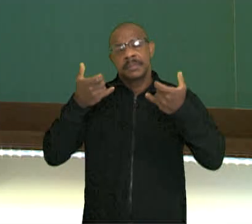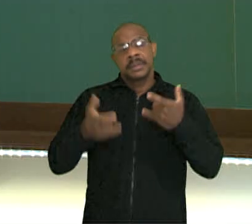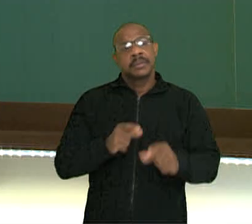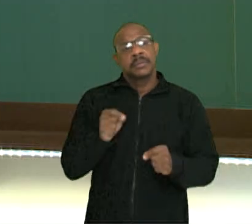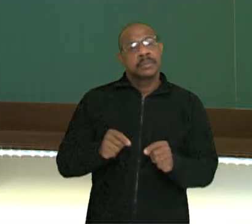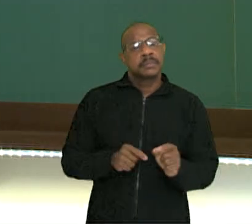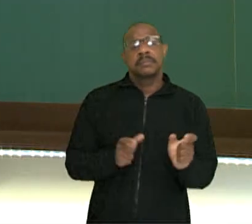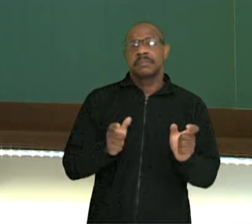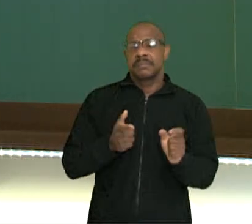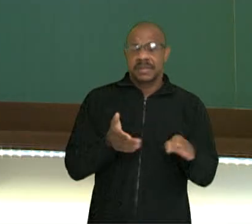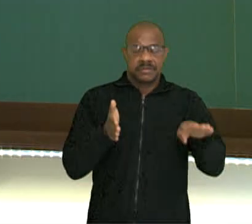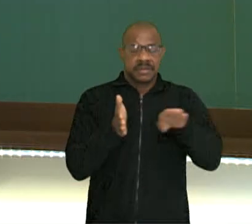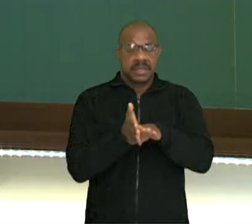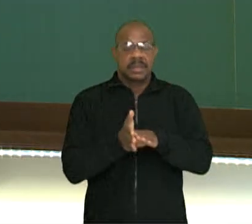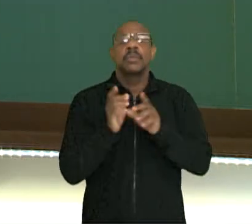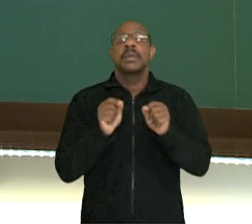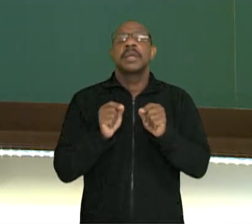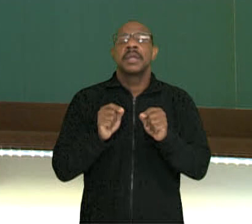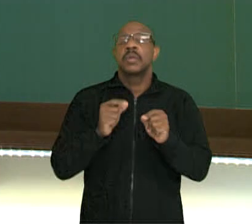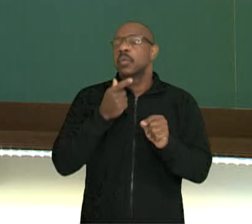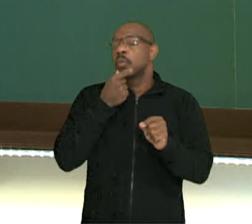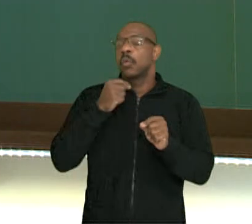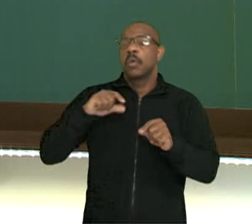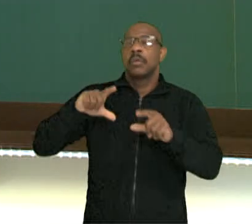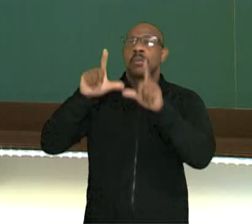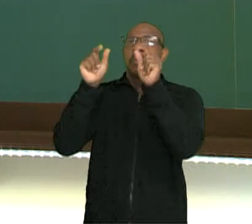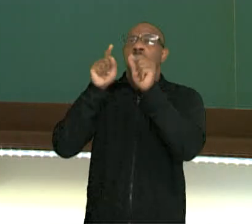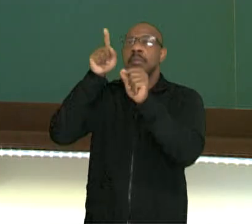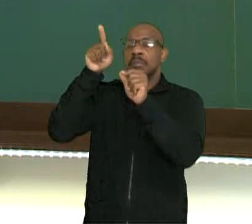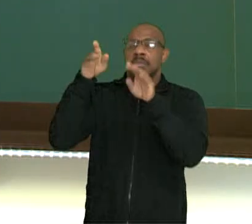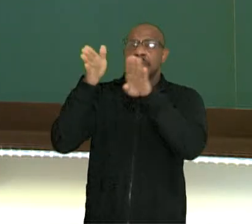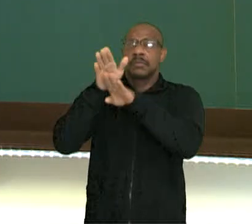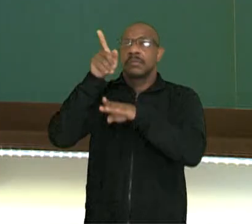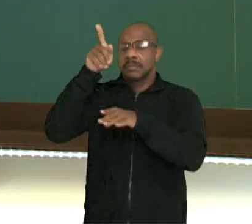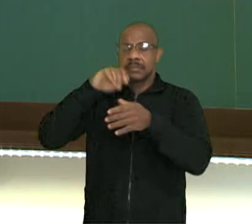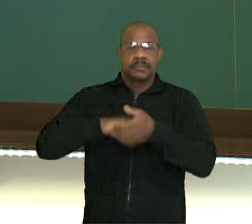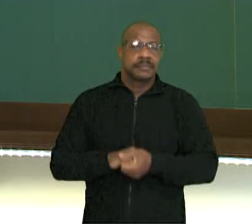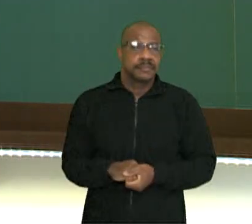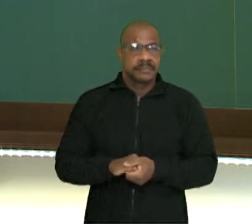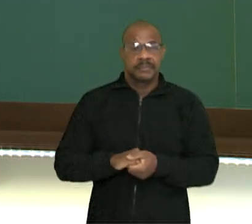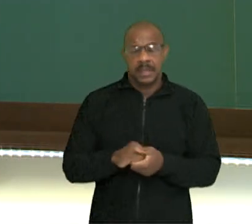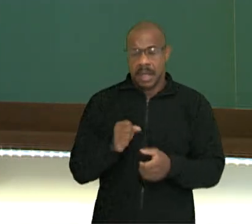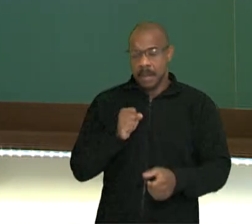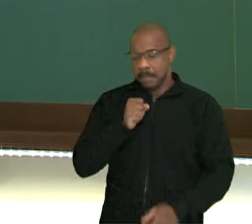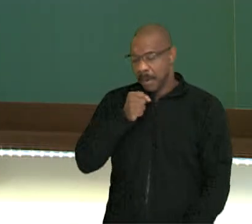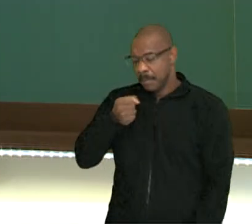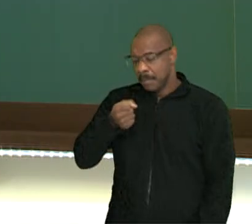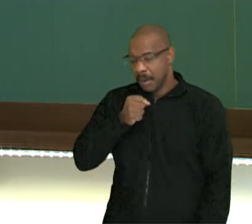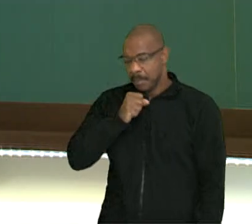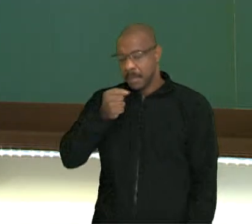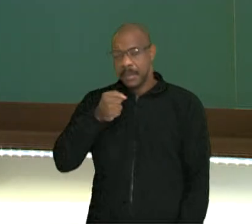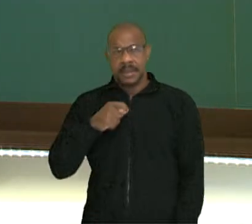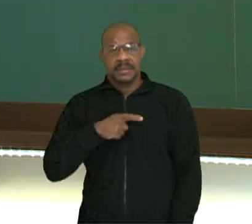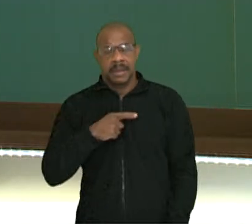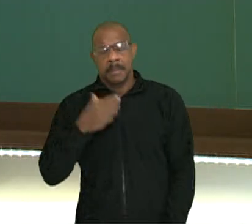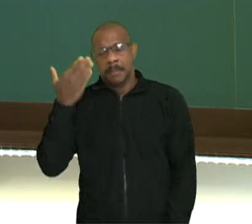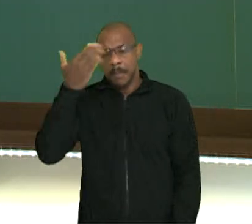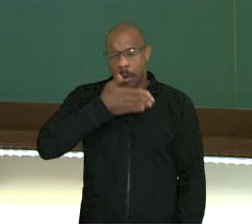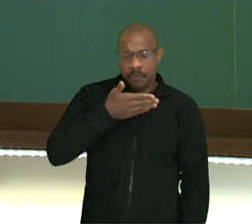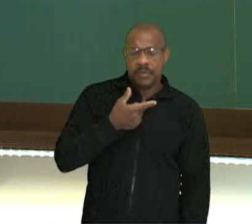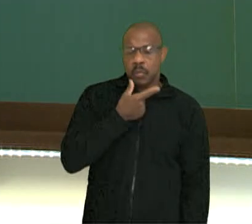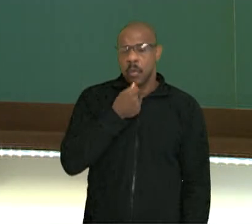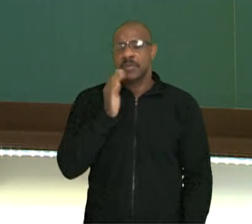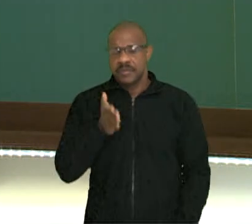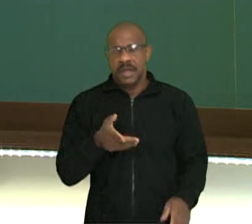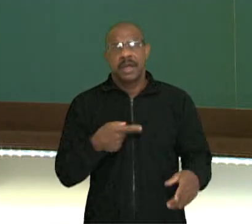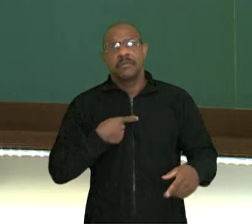da chegada do homem à Lua. Então, essa profundidade que a reportagem dá, mostrando até as provas de que o homem já